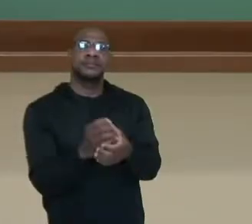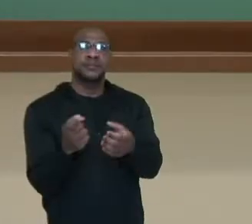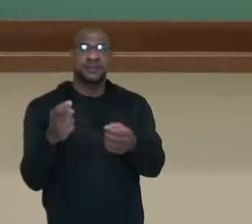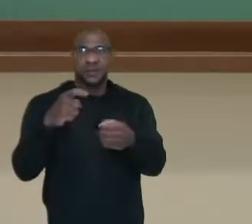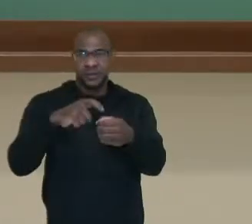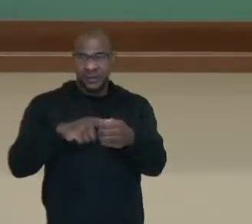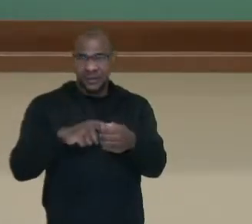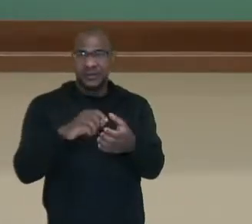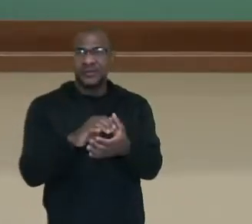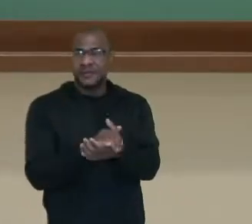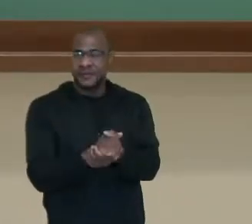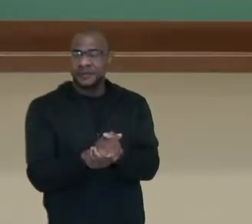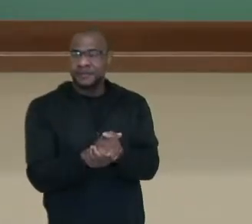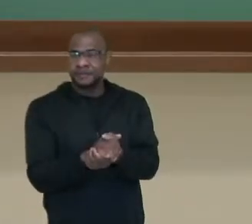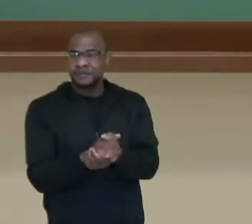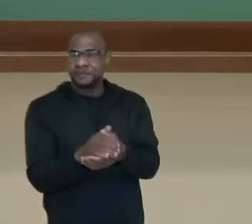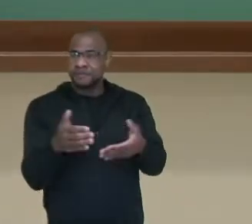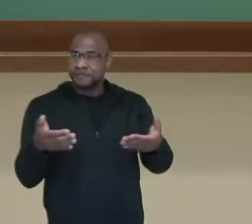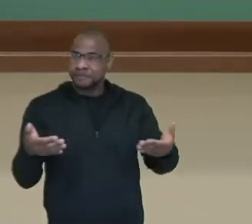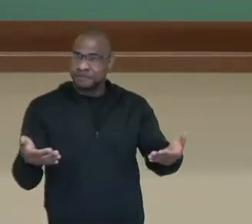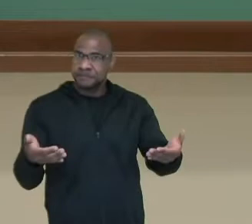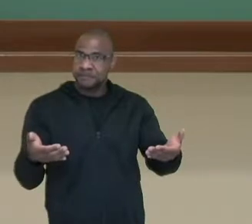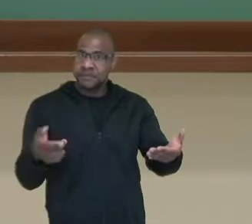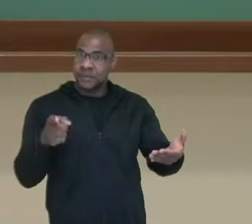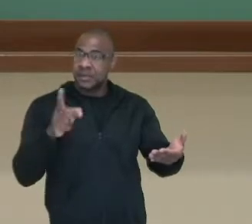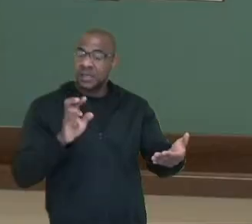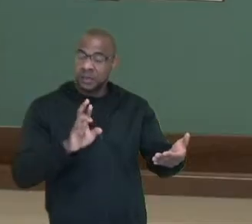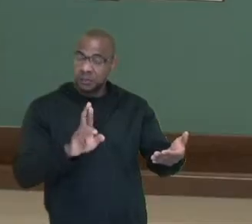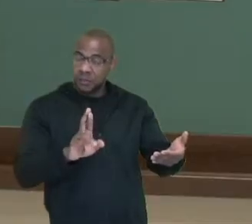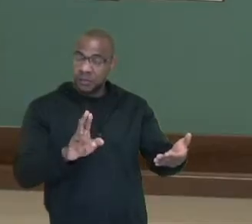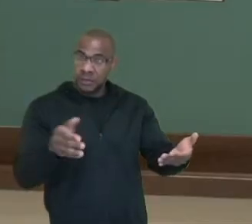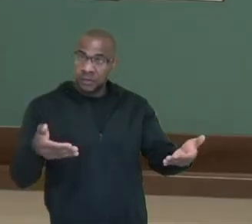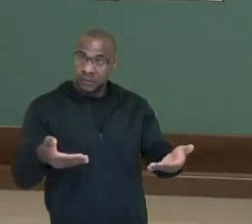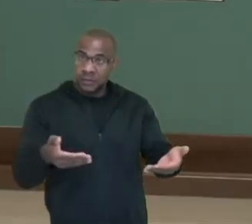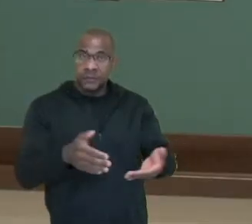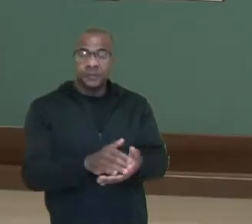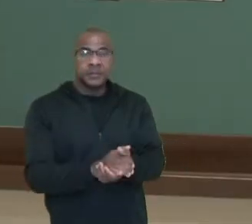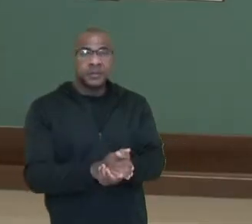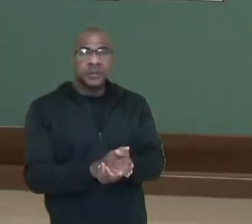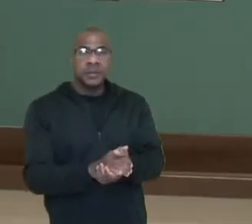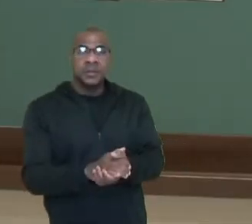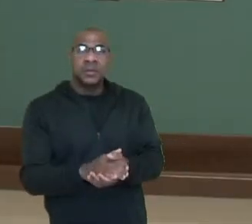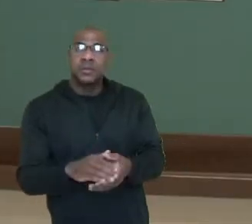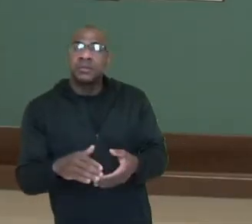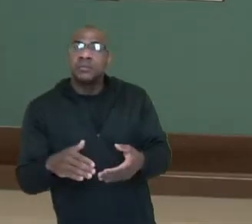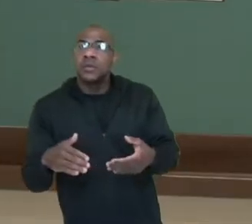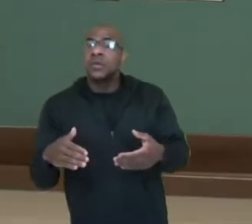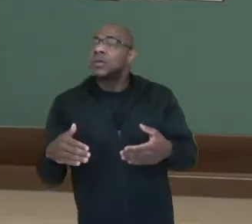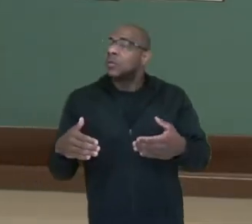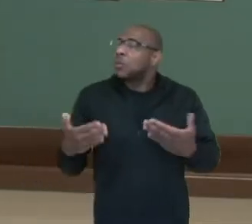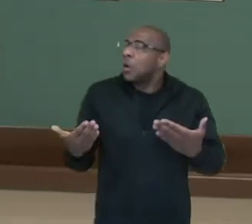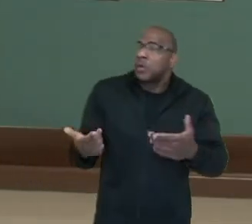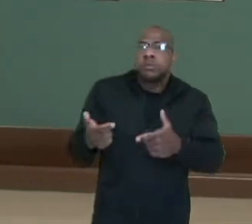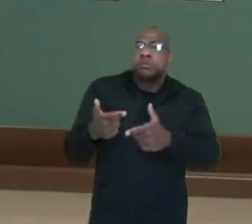Voltei, queridos alunos. E aí, quero que você me responda. Quais são as